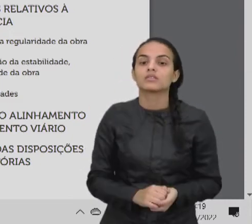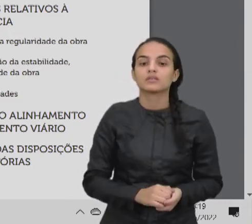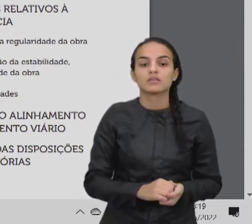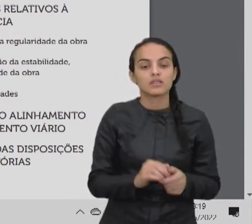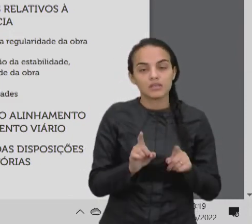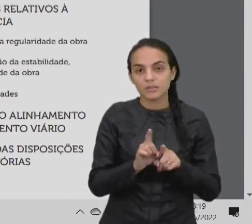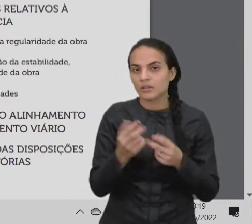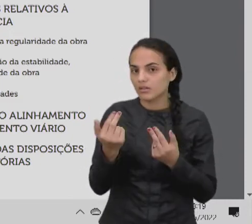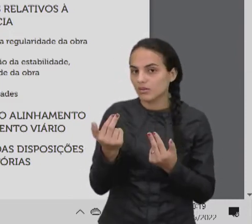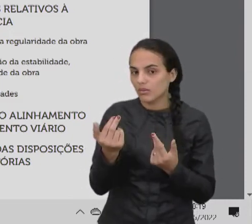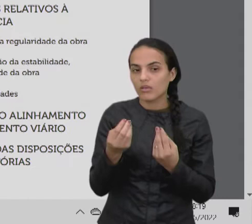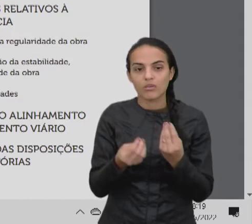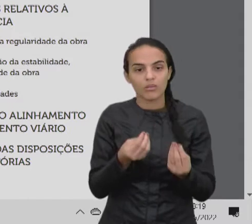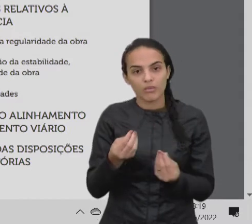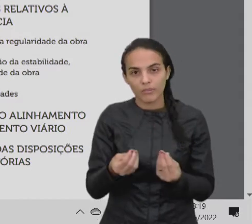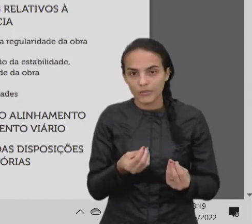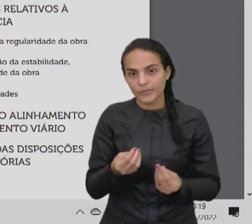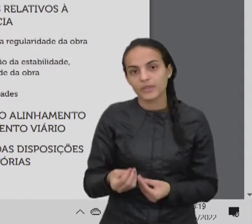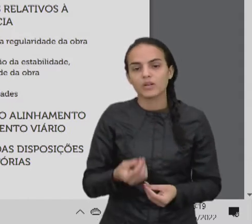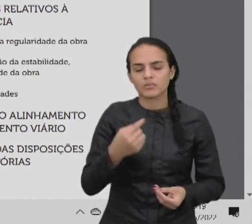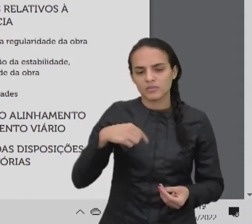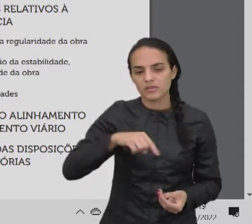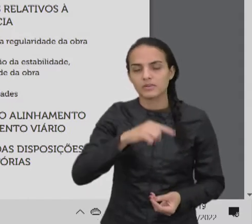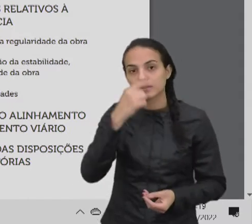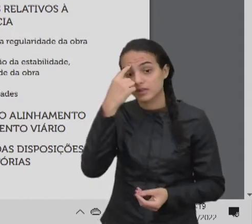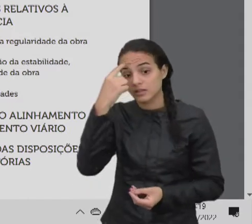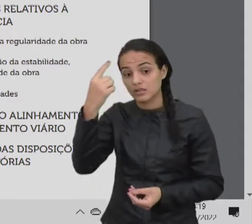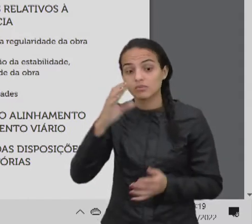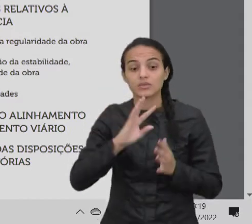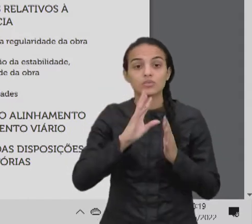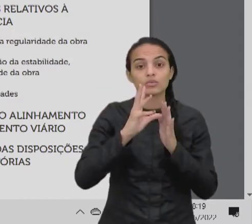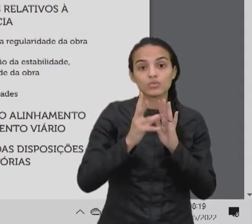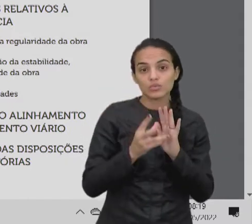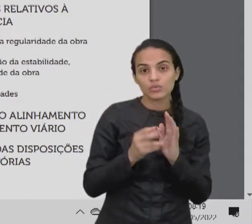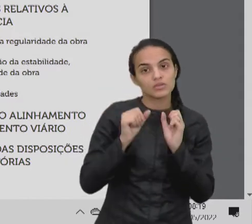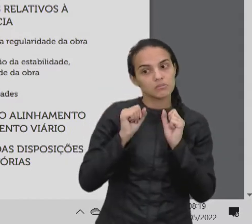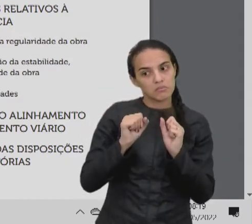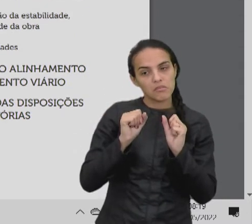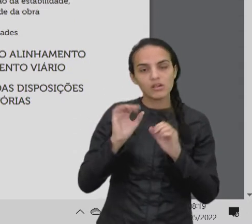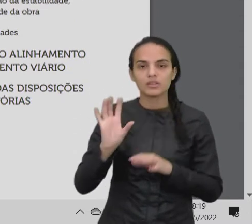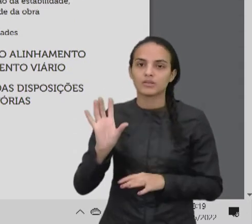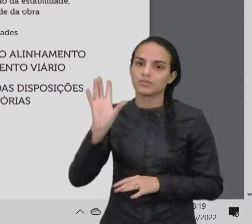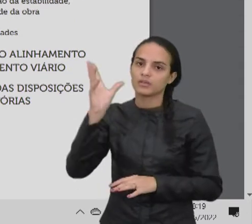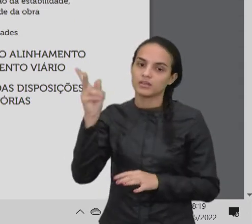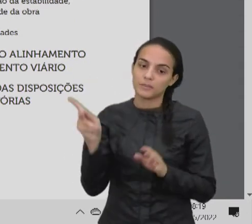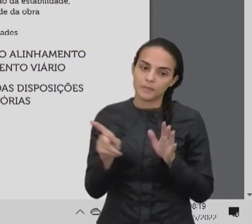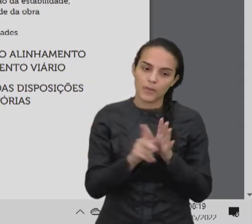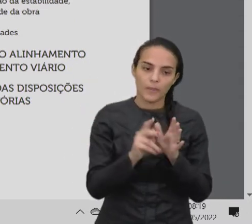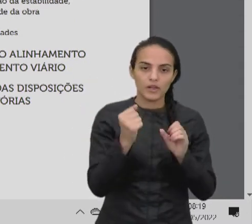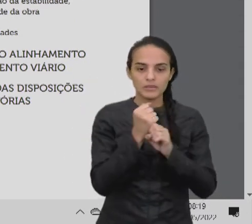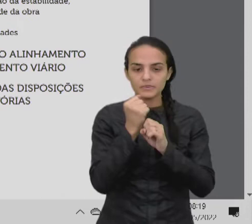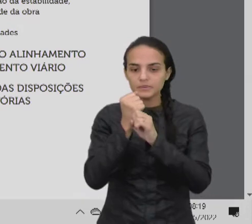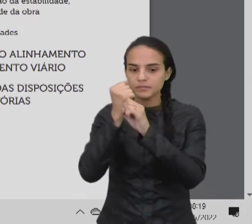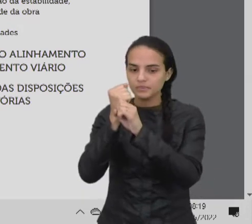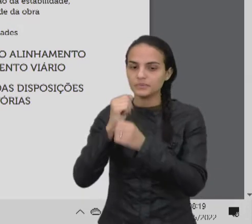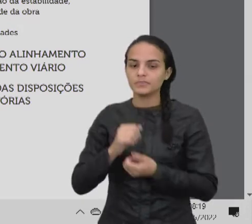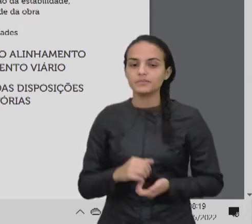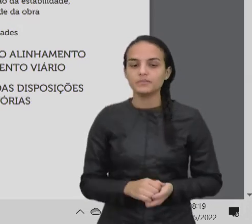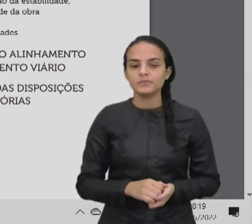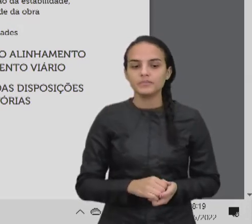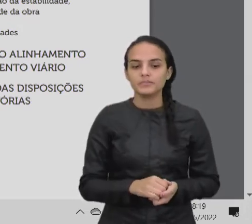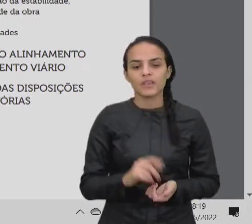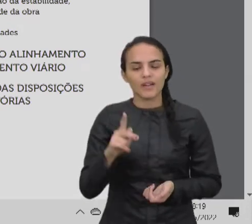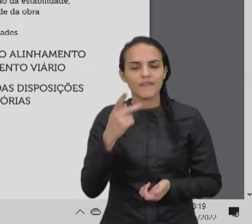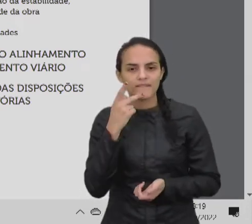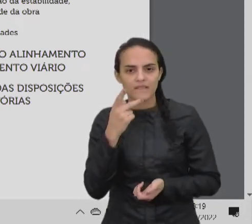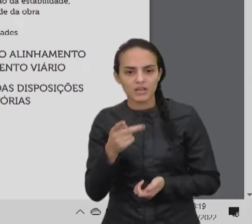requalificação. Então, eles pensaram em tudo que pode acontecer em uma obra, tá? E aí, ele